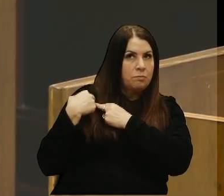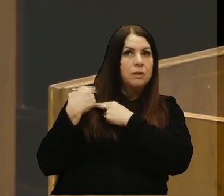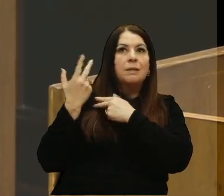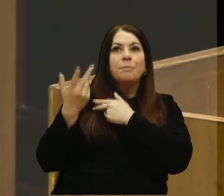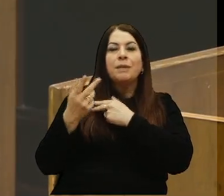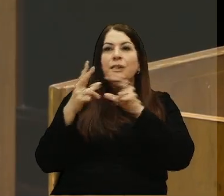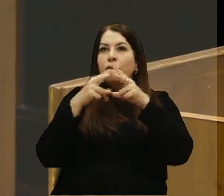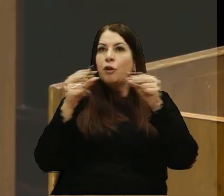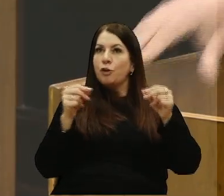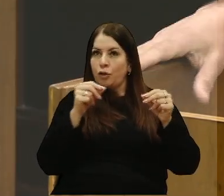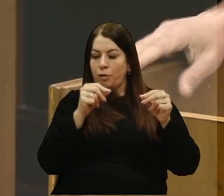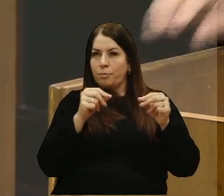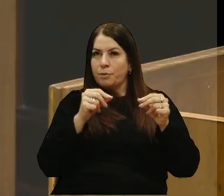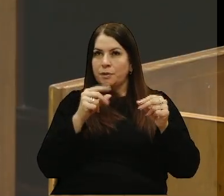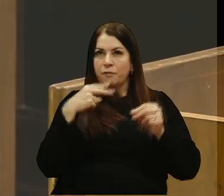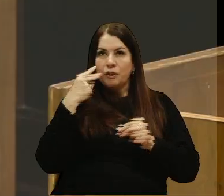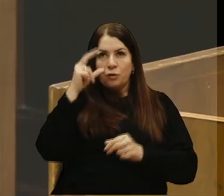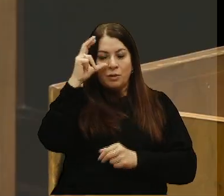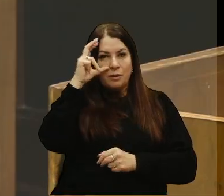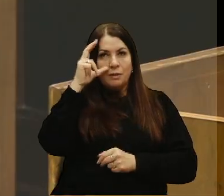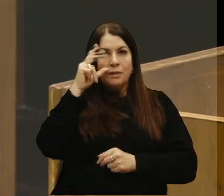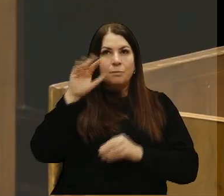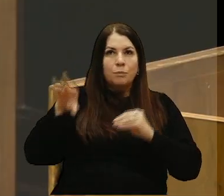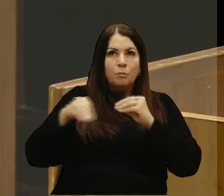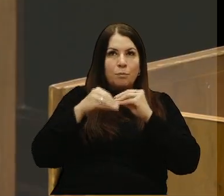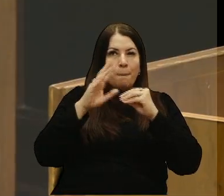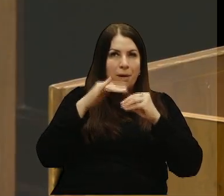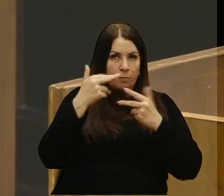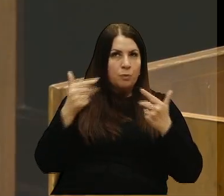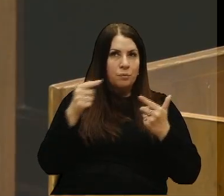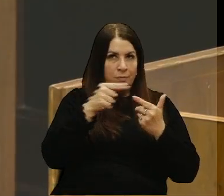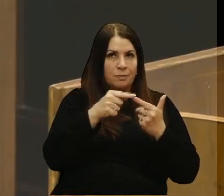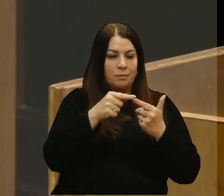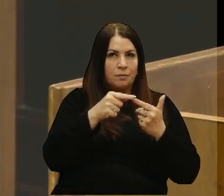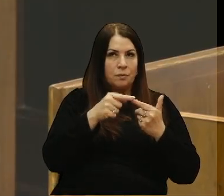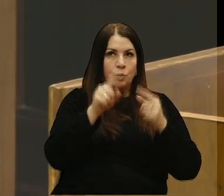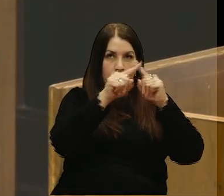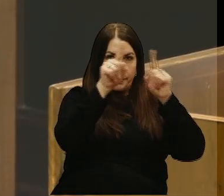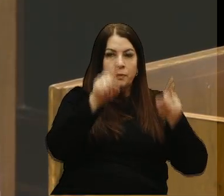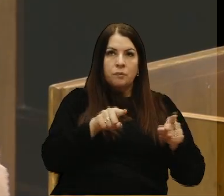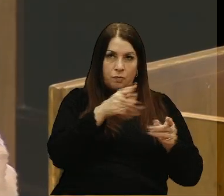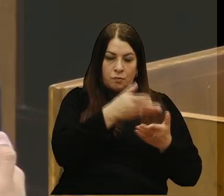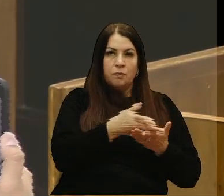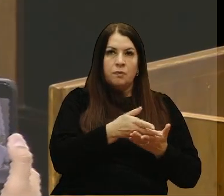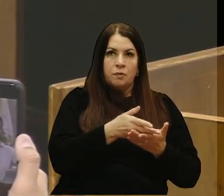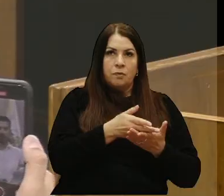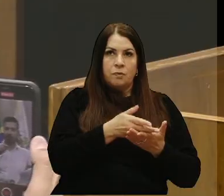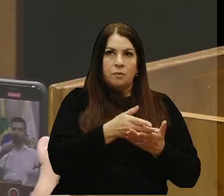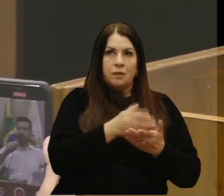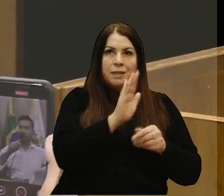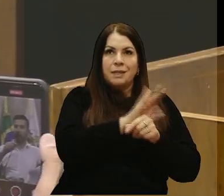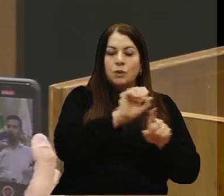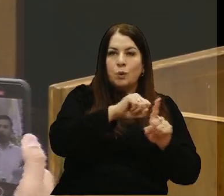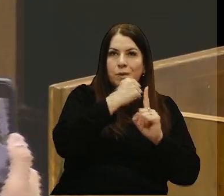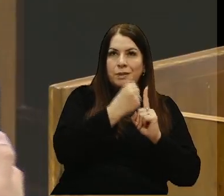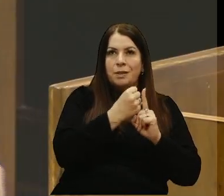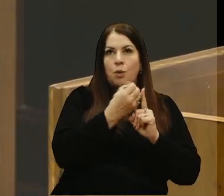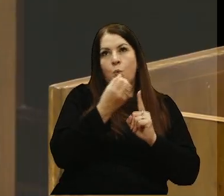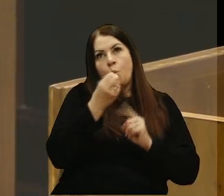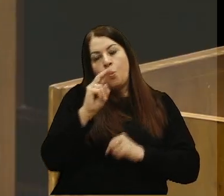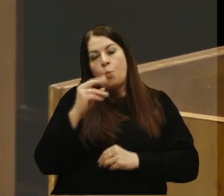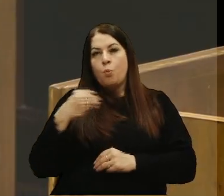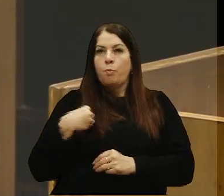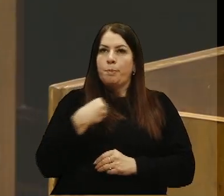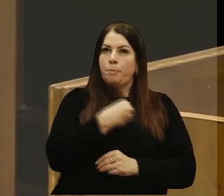entanto, Florianópolis, vereadora Sandra, eles adicionaram mais um item. Um servidor de assistência social ou